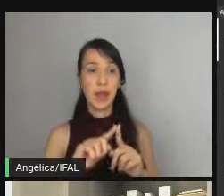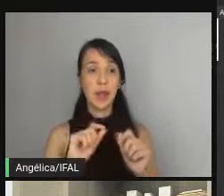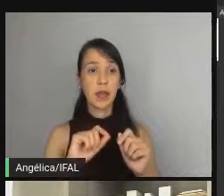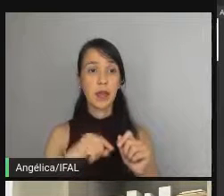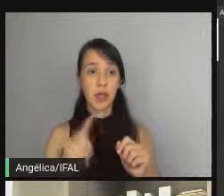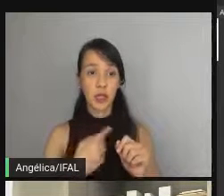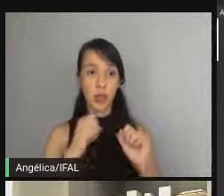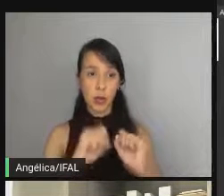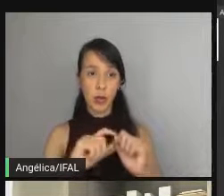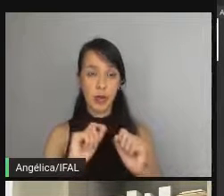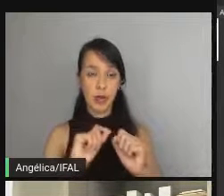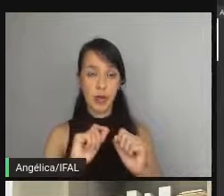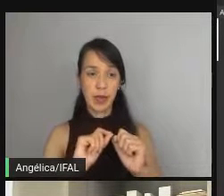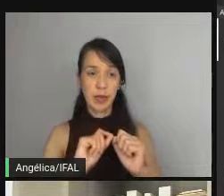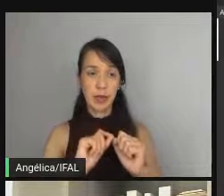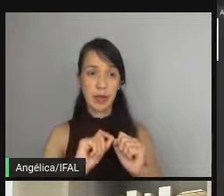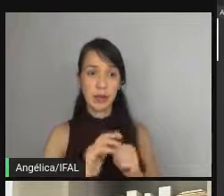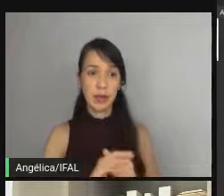é